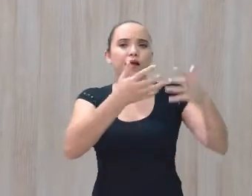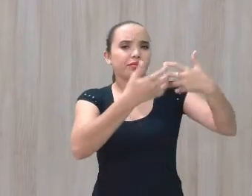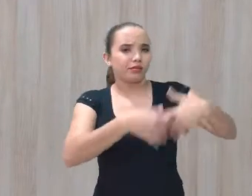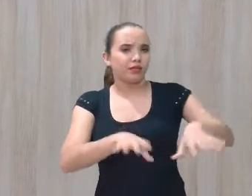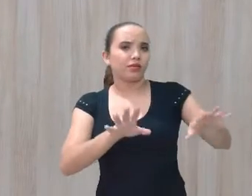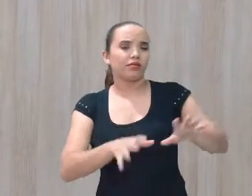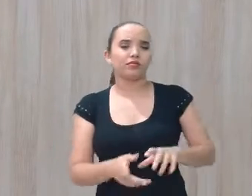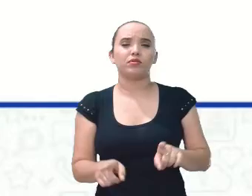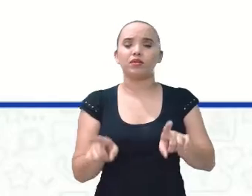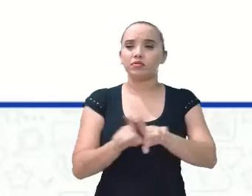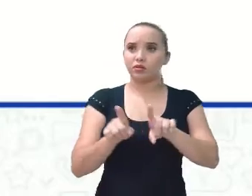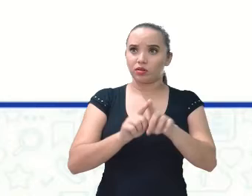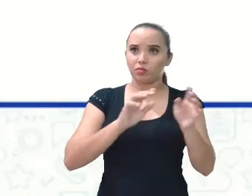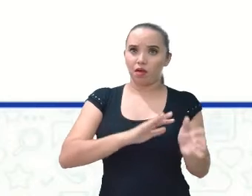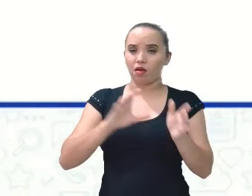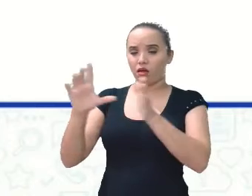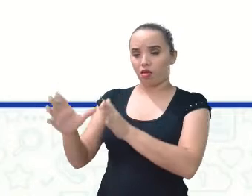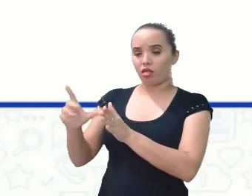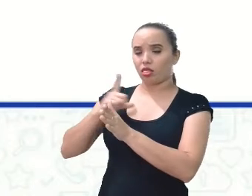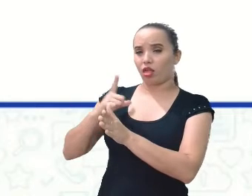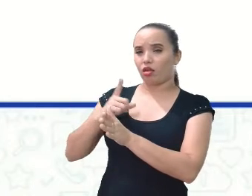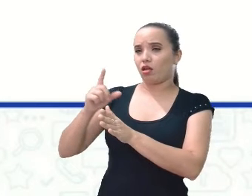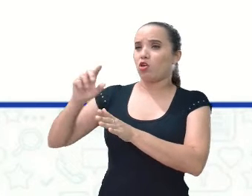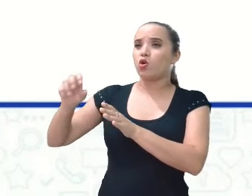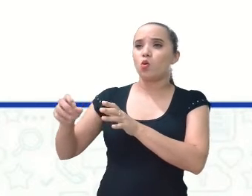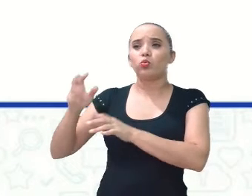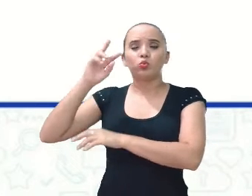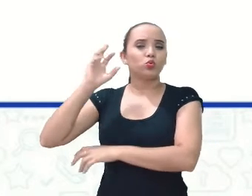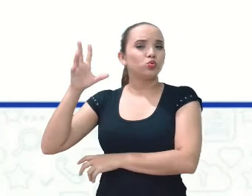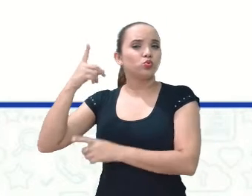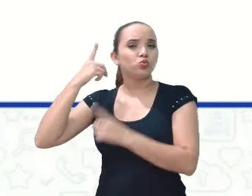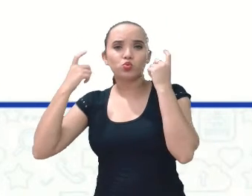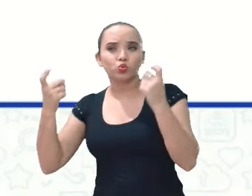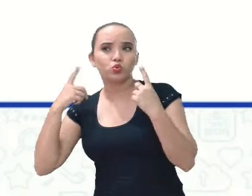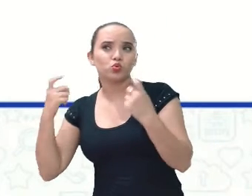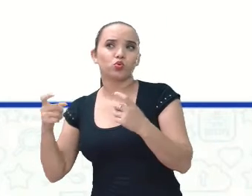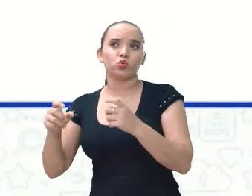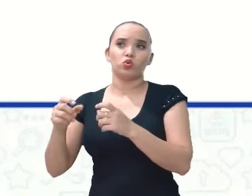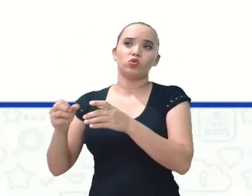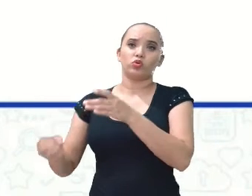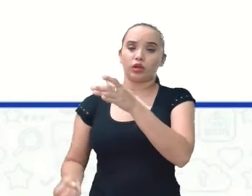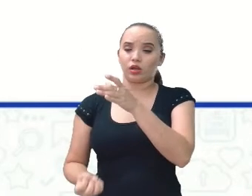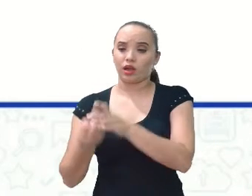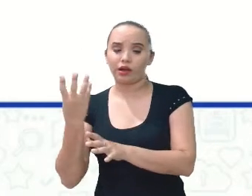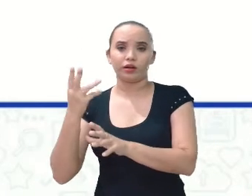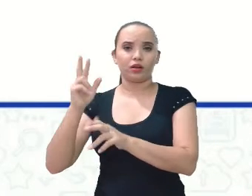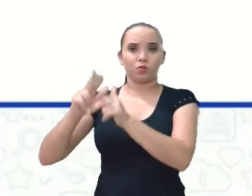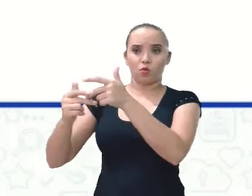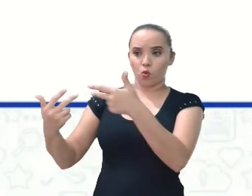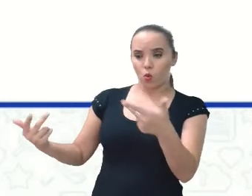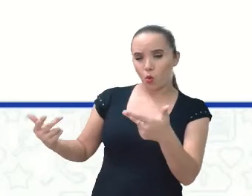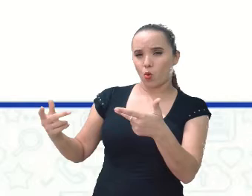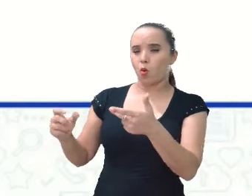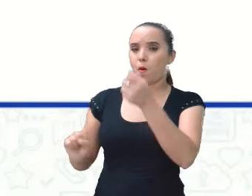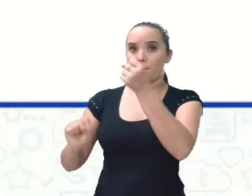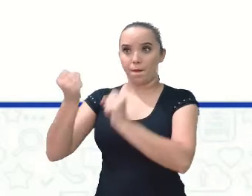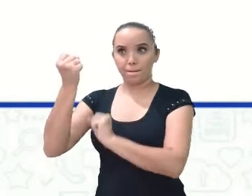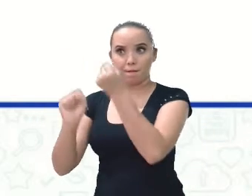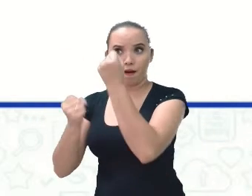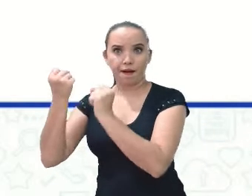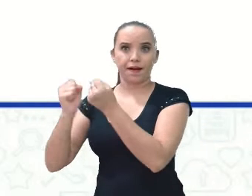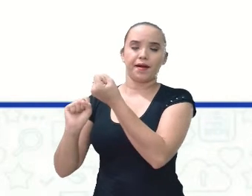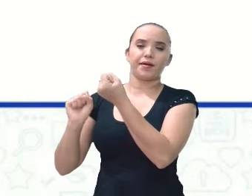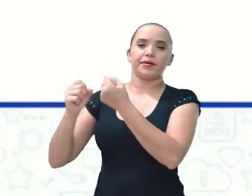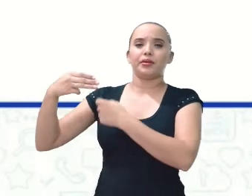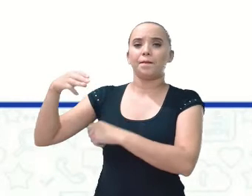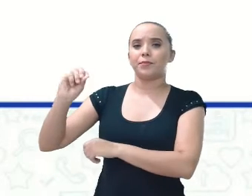disso, tem os sons artificiais, tá? Que são os sons produzidos por máquinas,